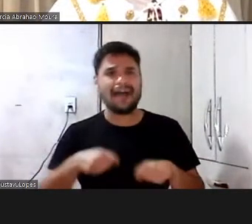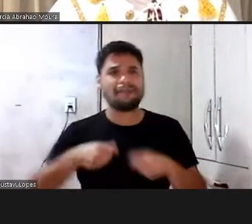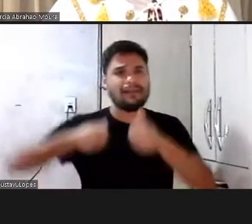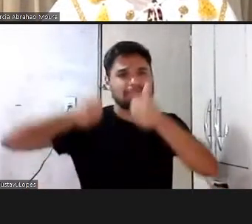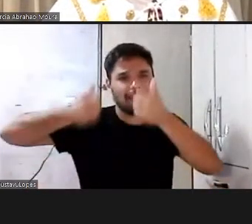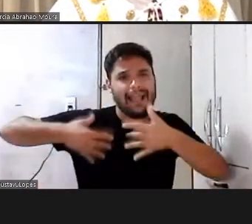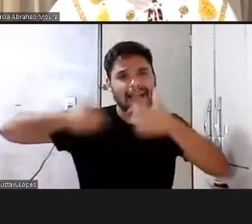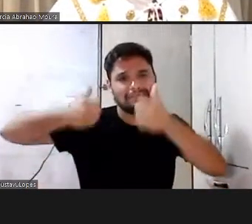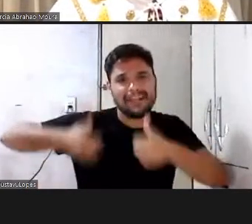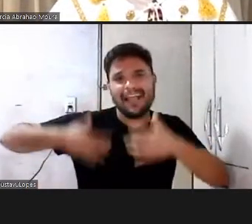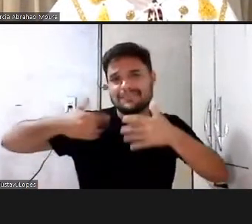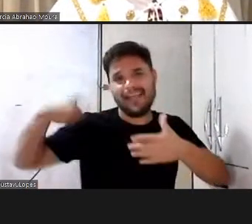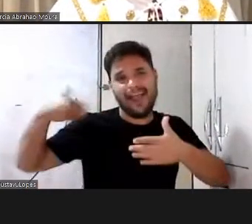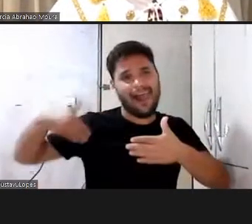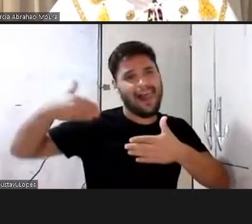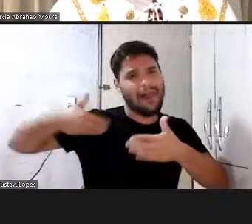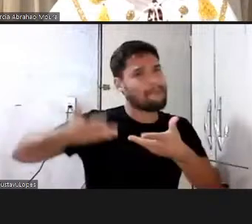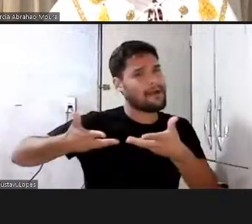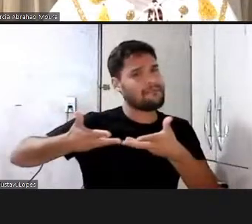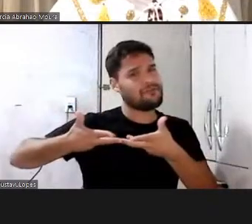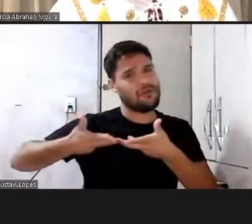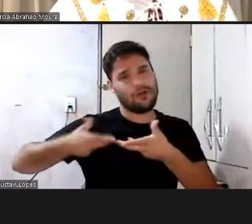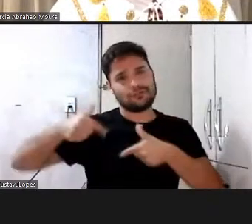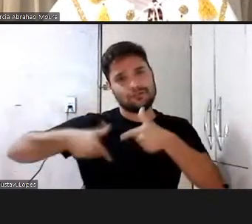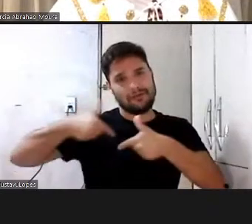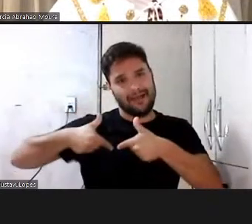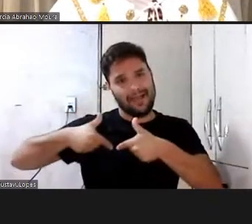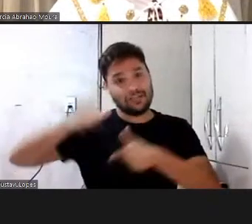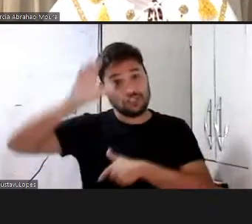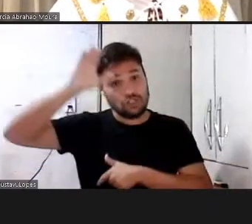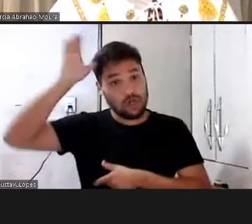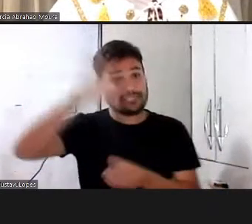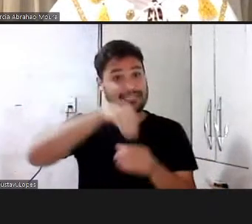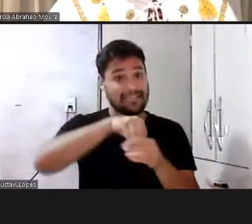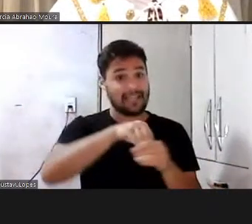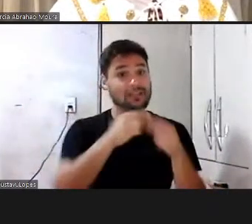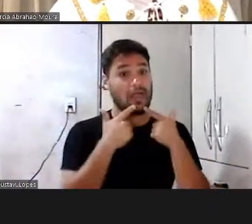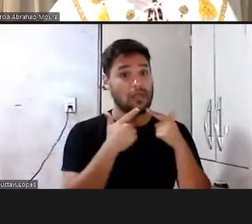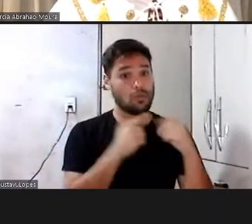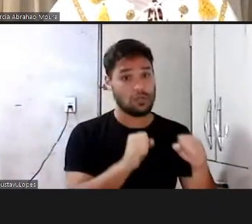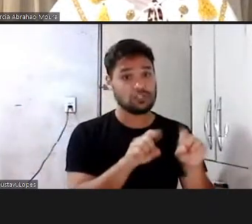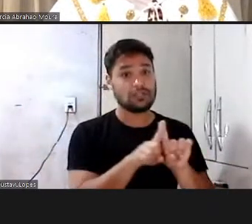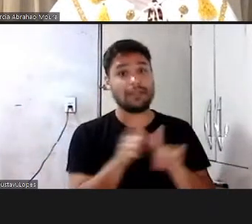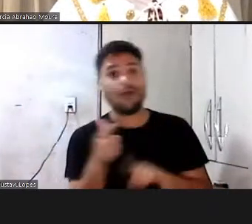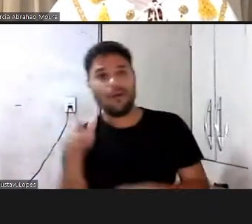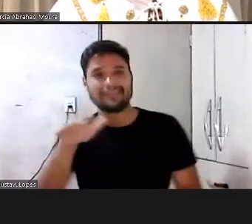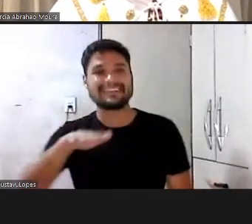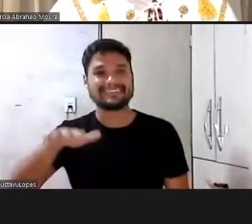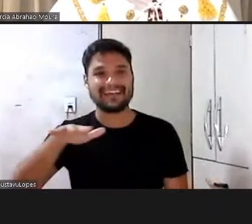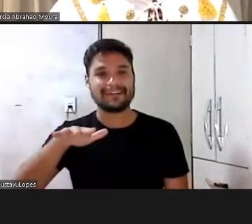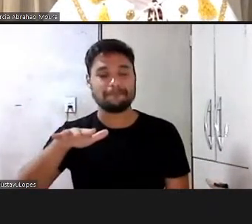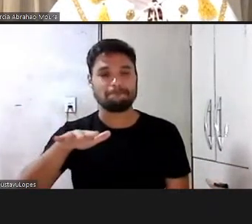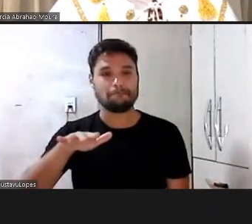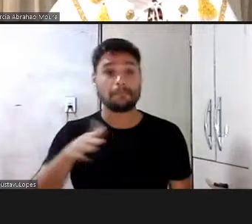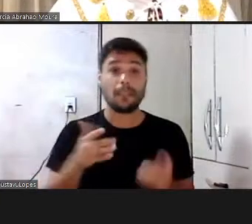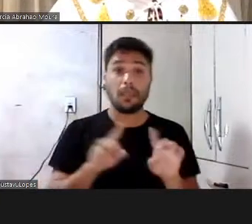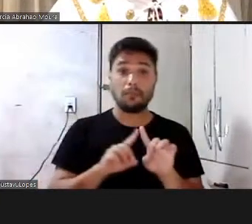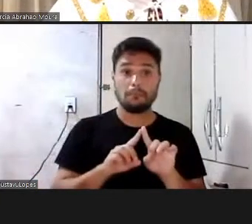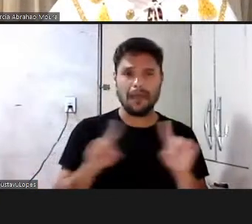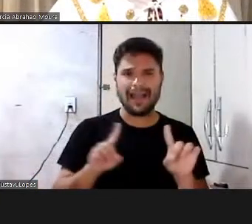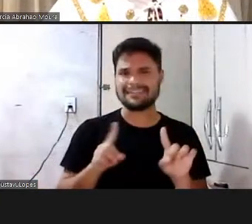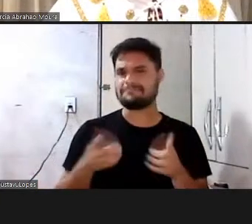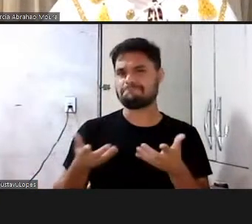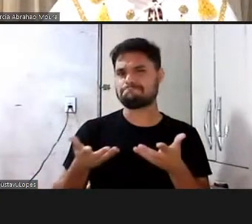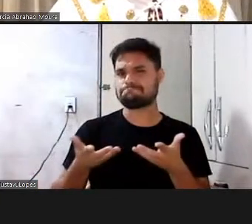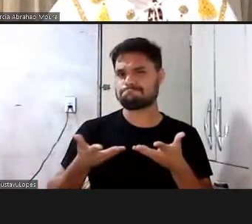reverenciar o influente trabalho de Noam Chomsky para a linguística e para os outros campos do conhecimento. Não é apenas sua brilhante